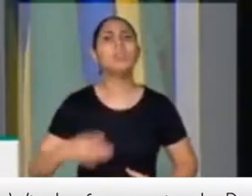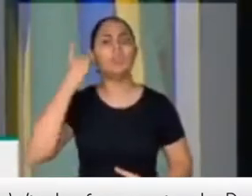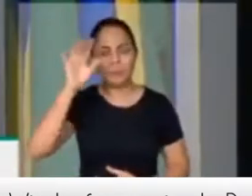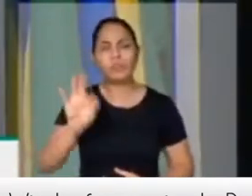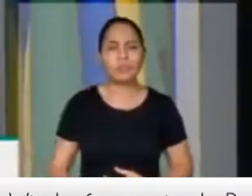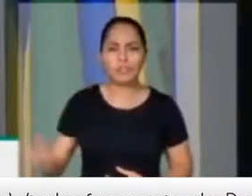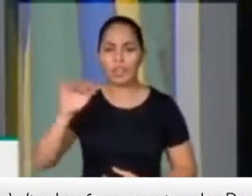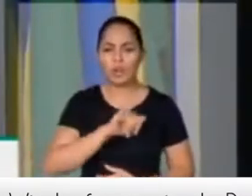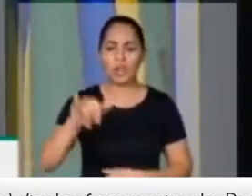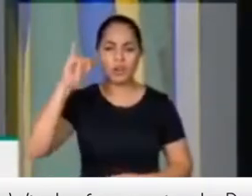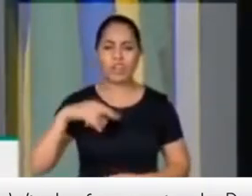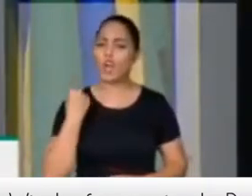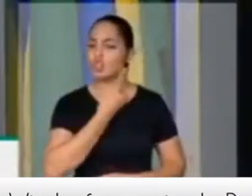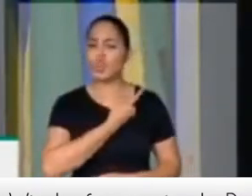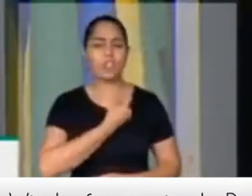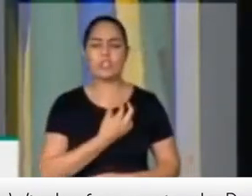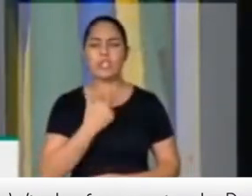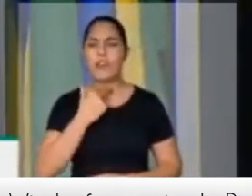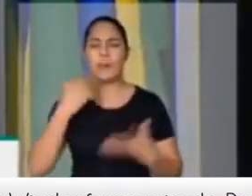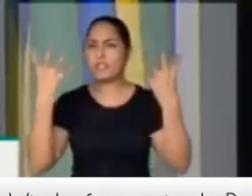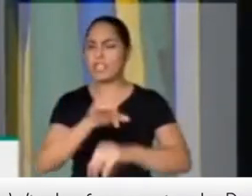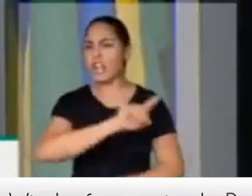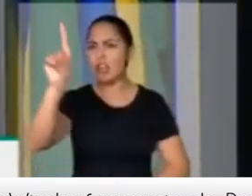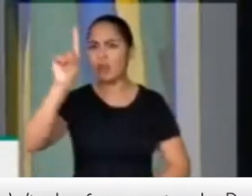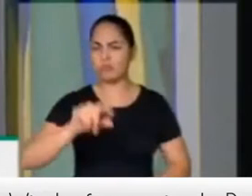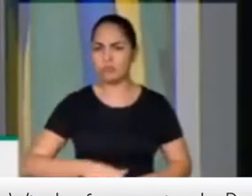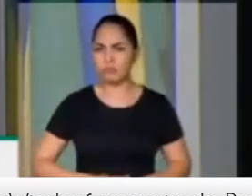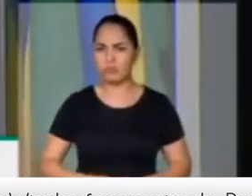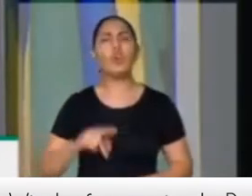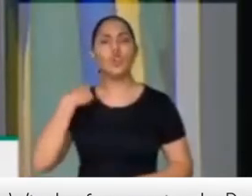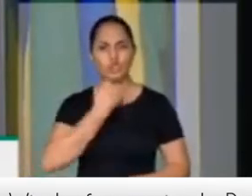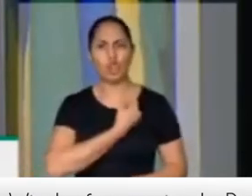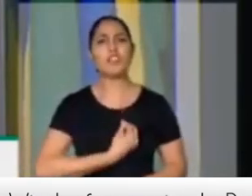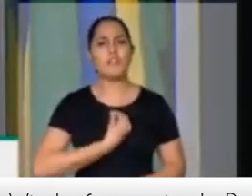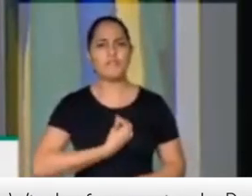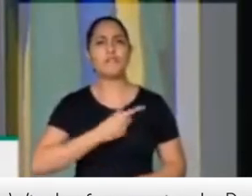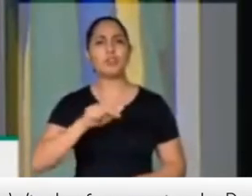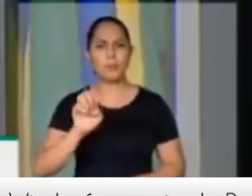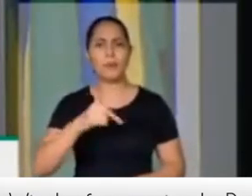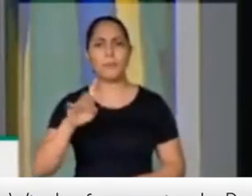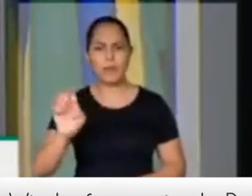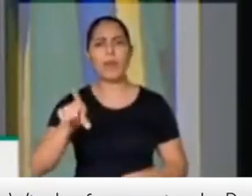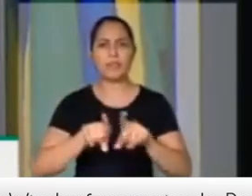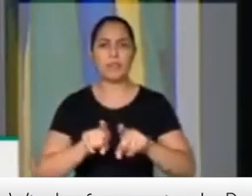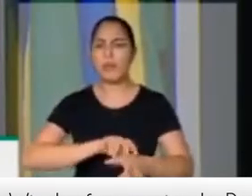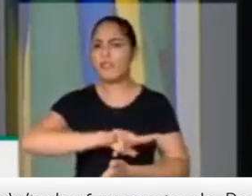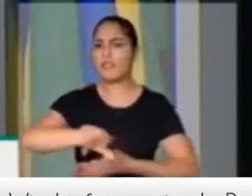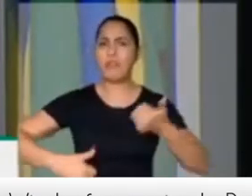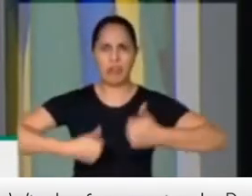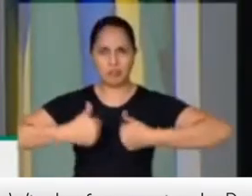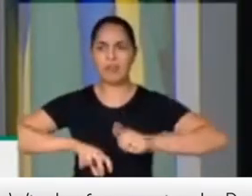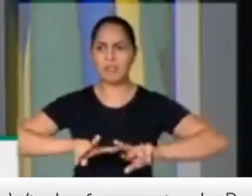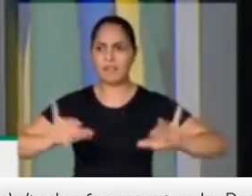registrado que a gente não vai deixar isso acontecer ea gente vai fazer ainda mais viva a memória do pp de grandes atletas que passaram por ali